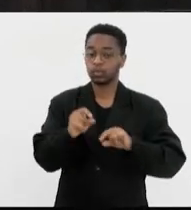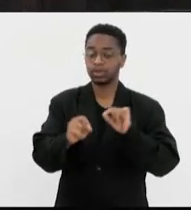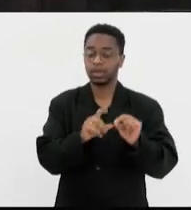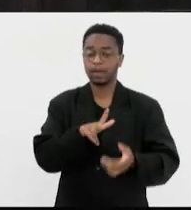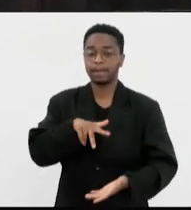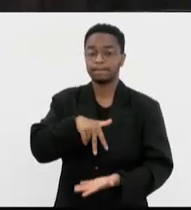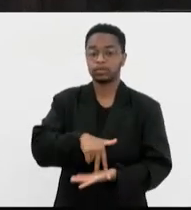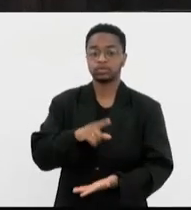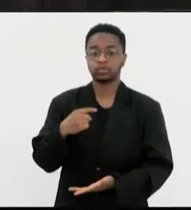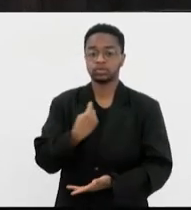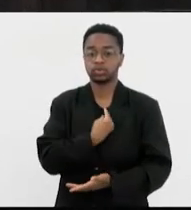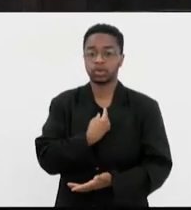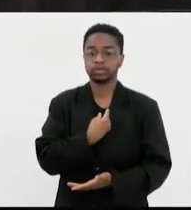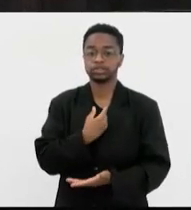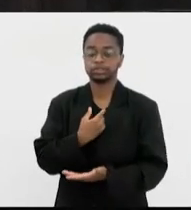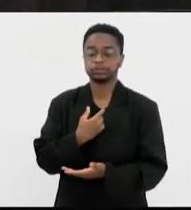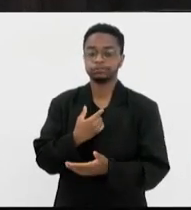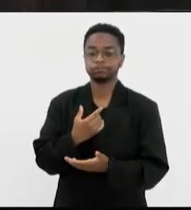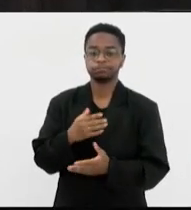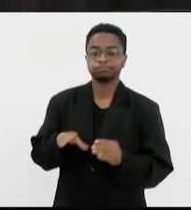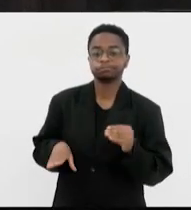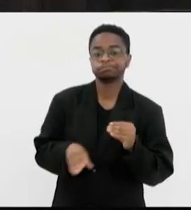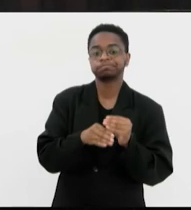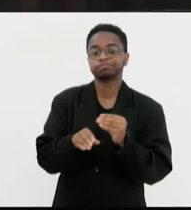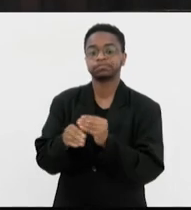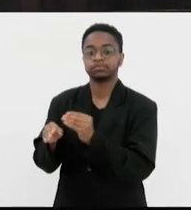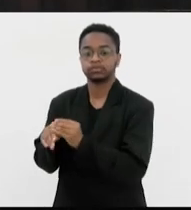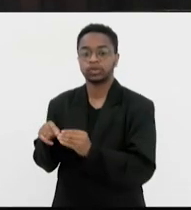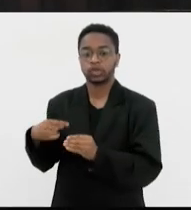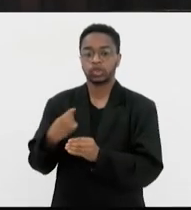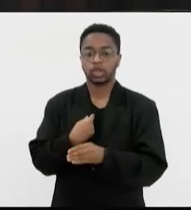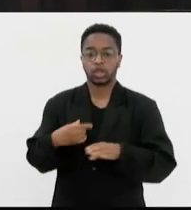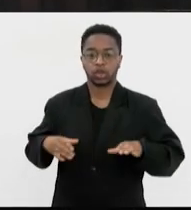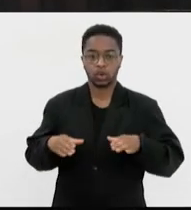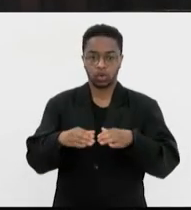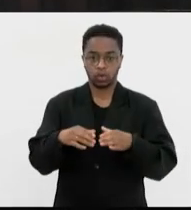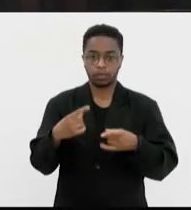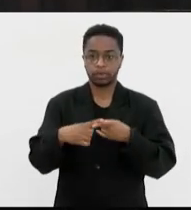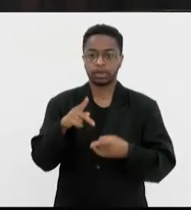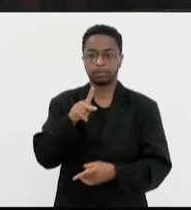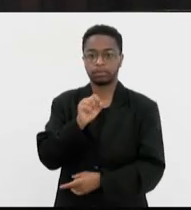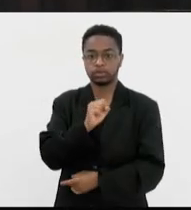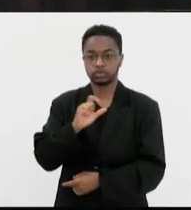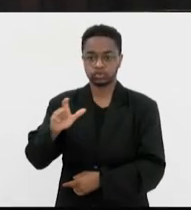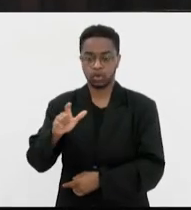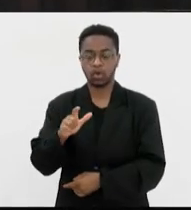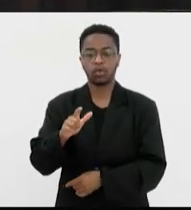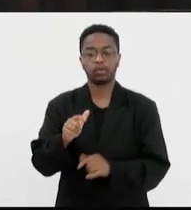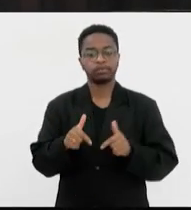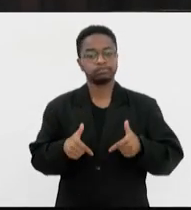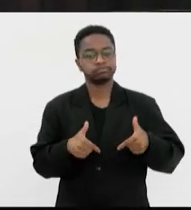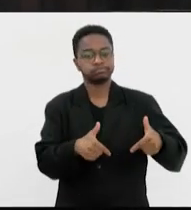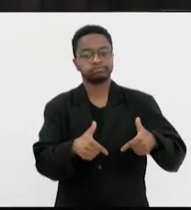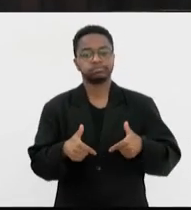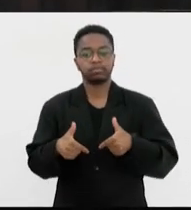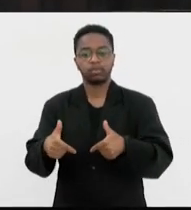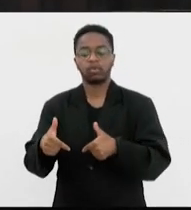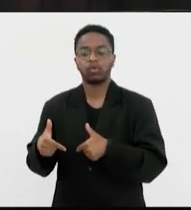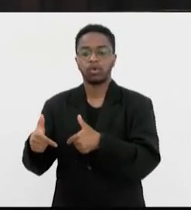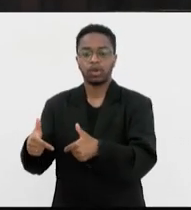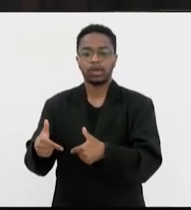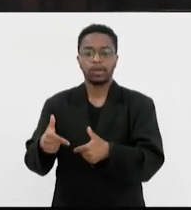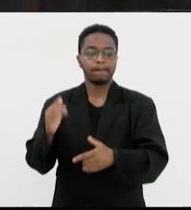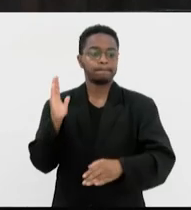posicionamento que a gente vem acumulando na nossa bancada. O pessoal, ele, por muitos anos, enfrentou aqui sua bancada as isenções fiscais